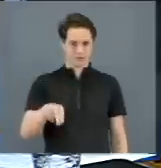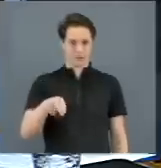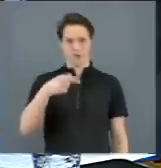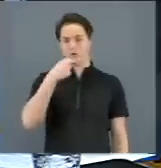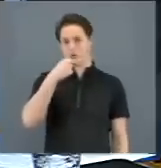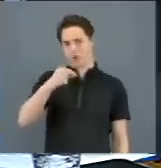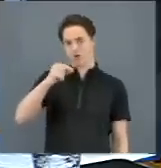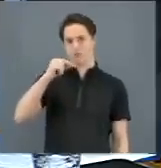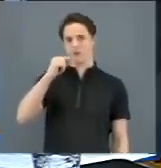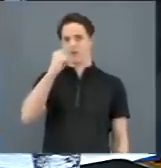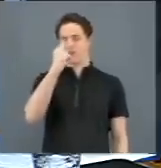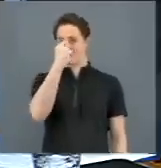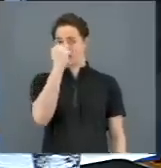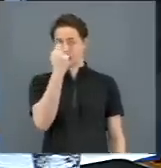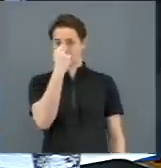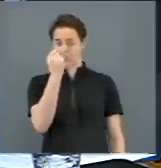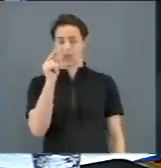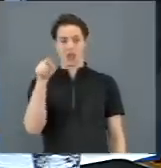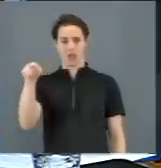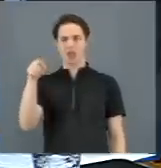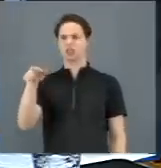convocar dezenas de embaixadores